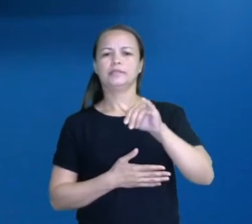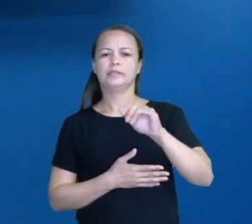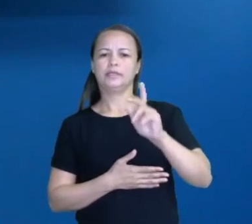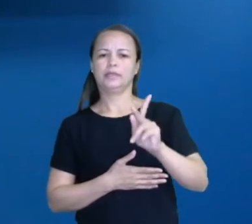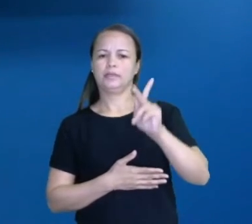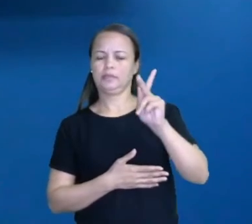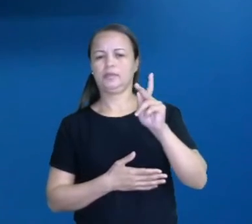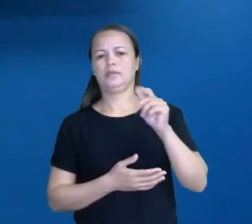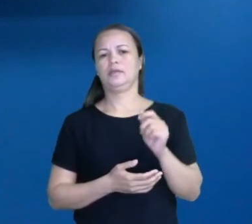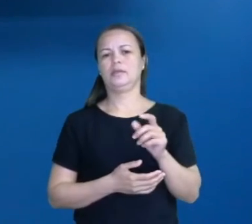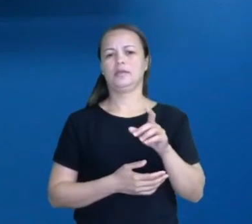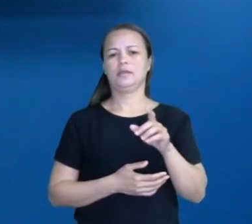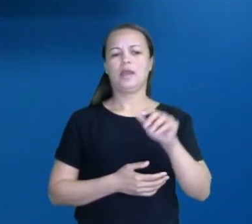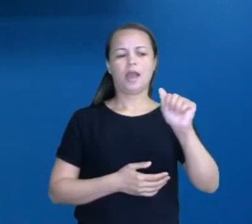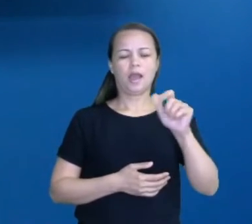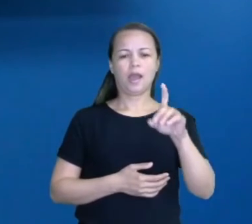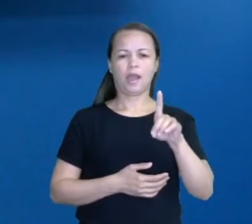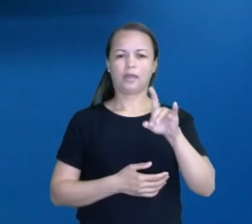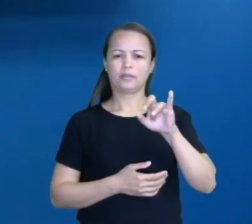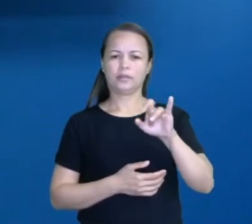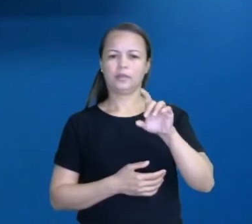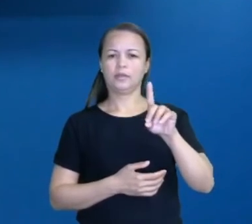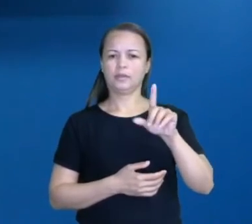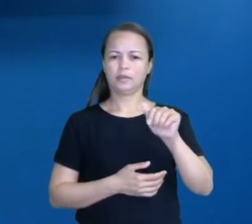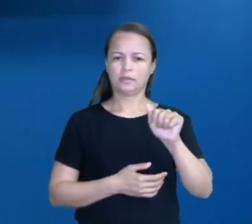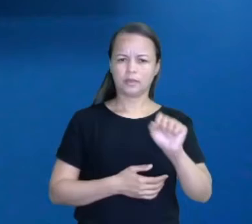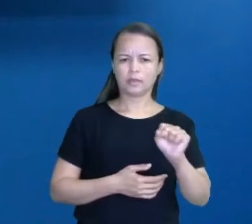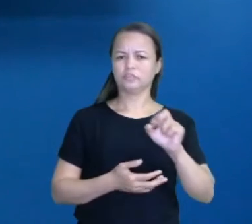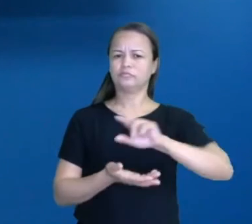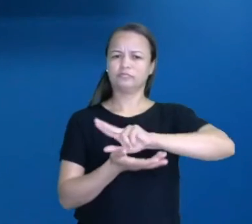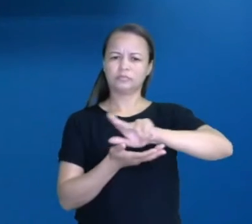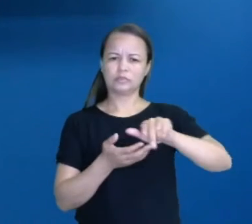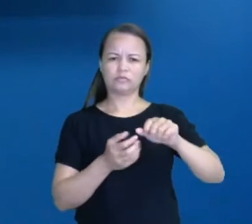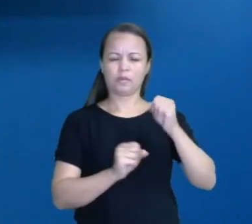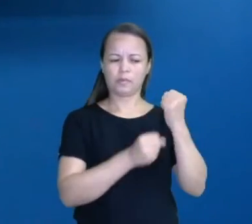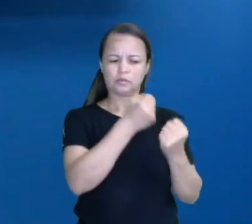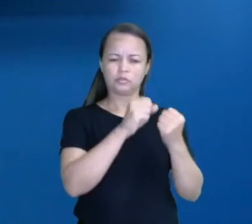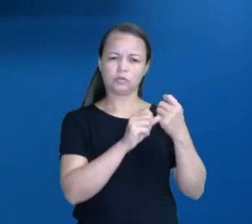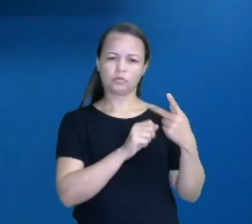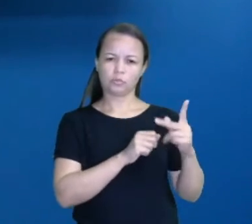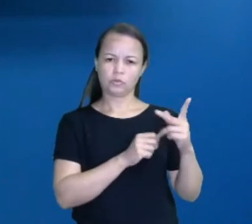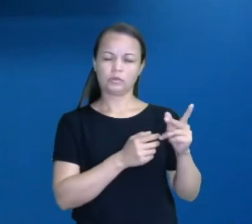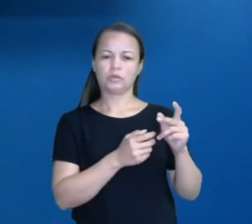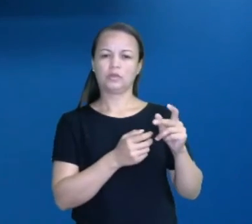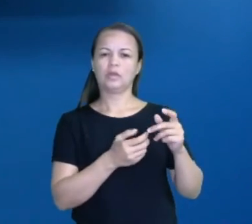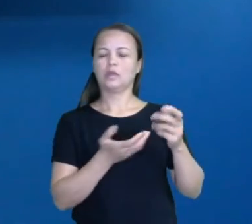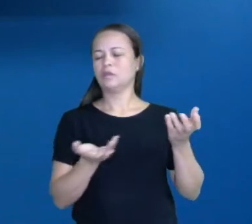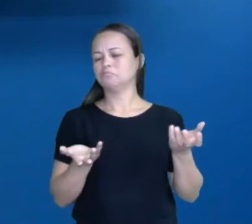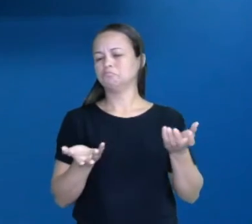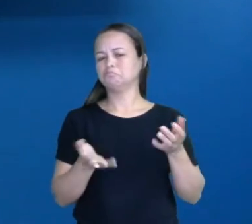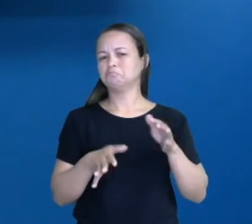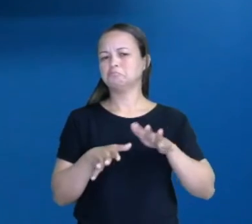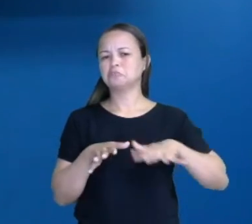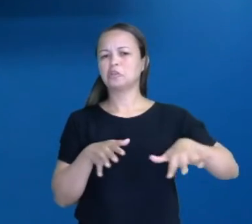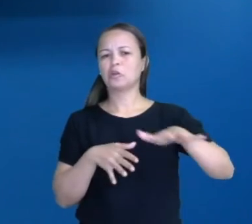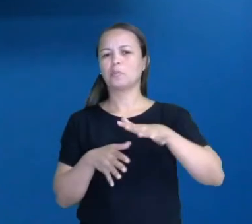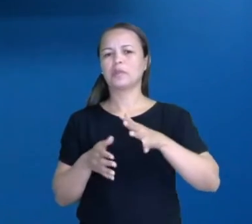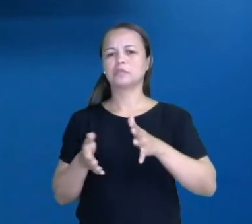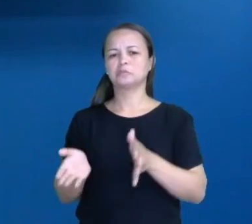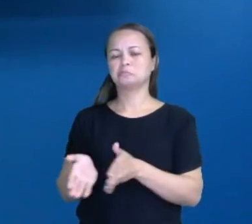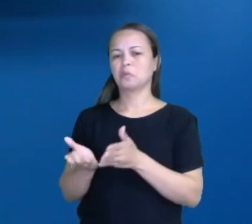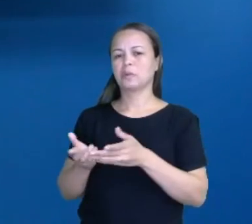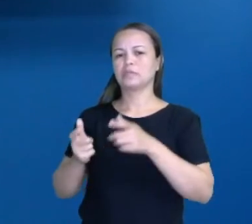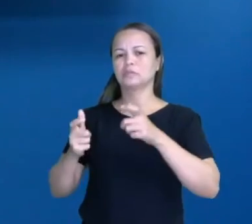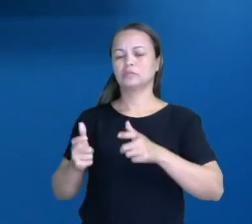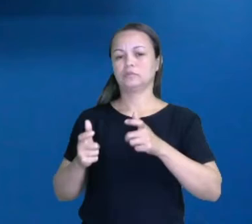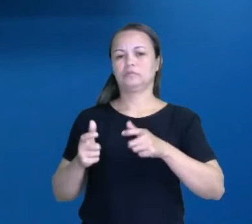empresas que fabricam seus produtos, geralmente em bolsões de pobreza ou em locais onde você